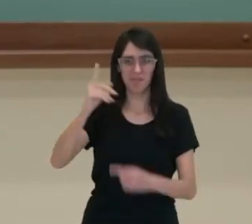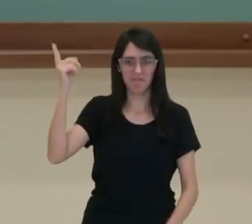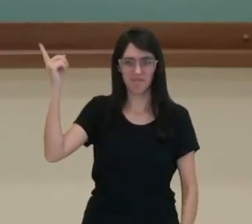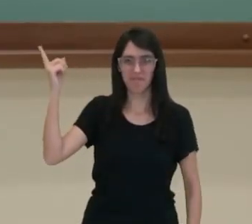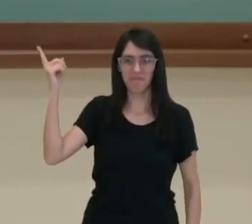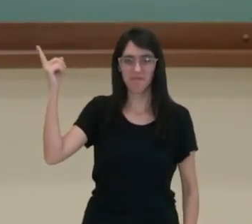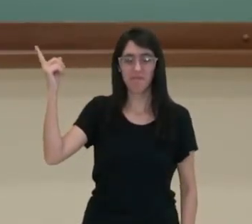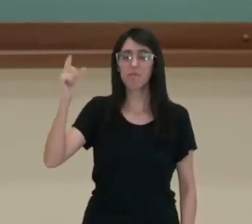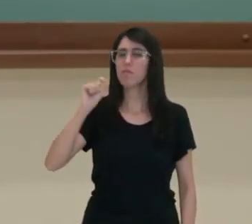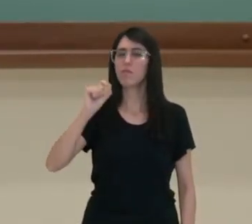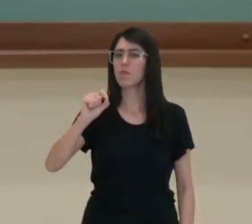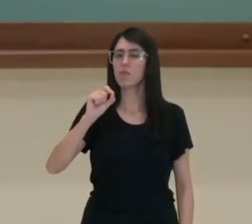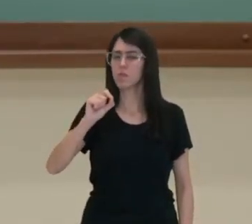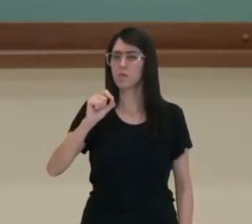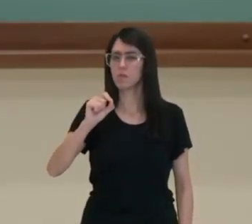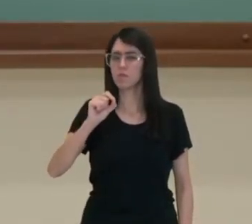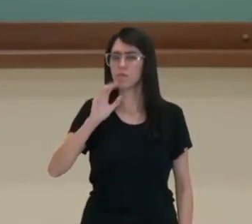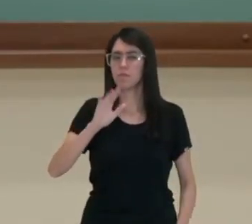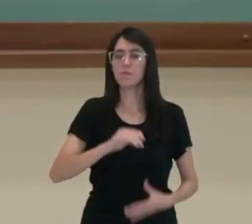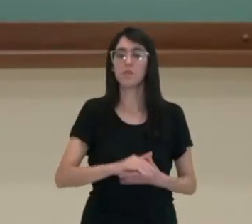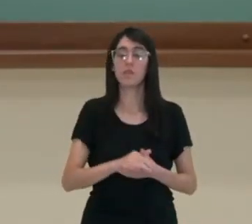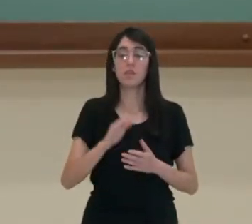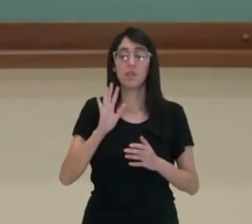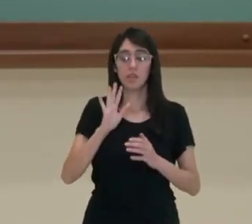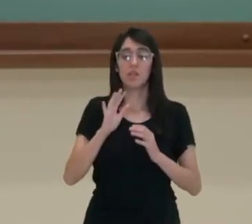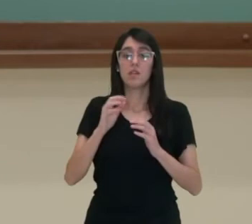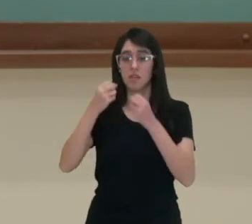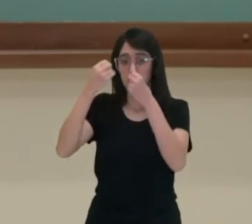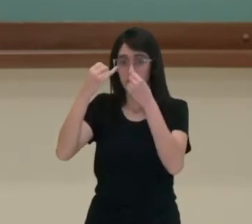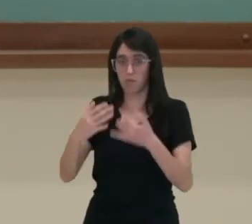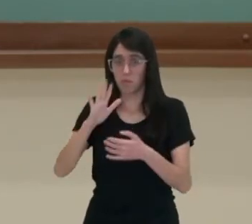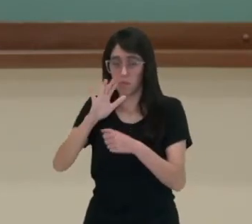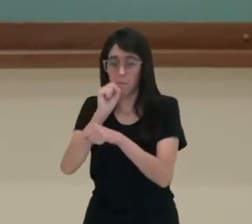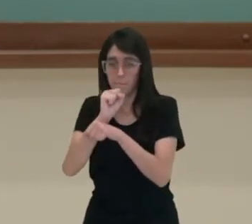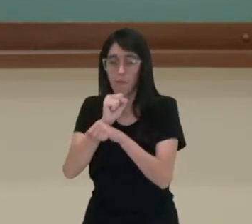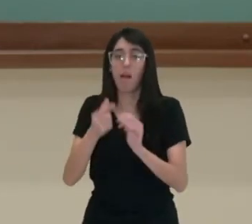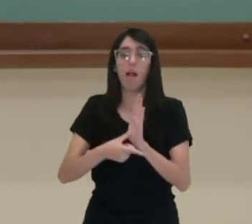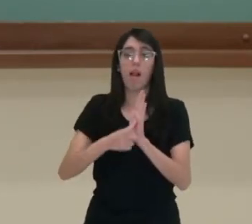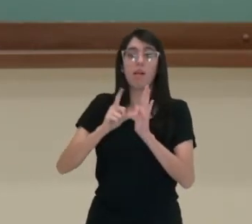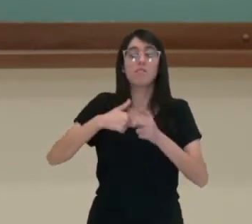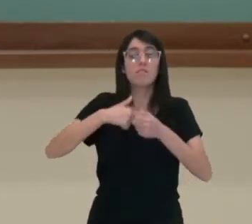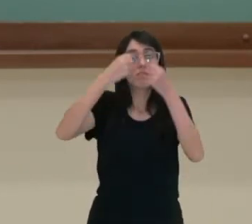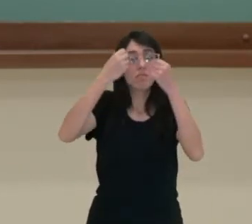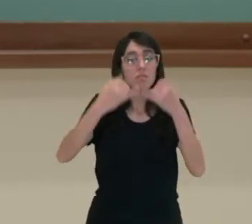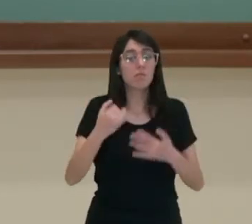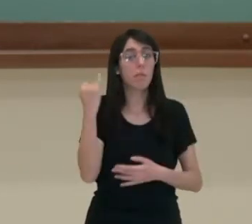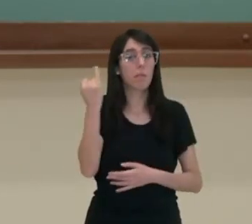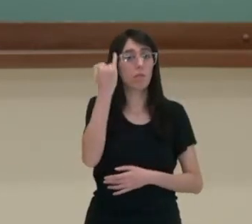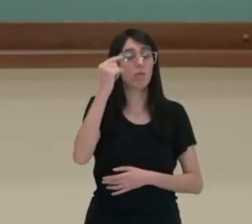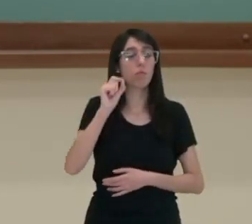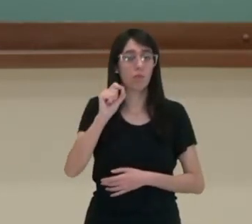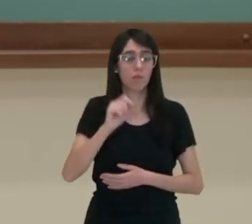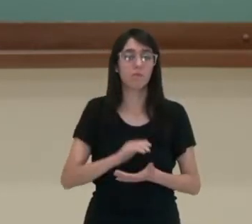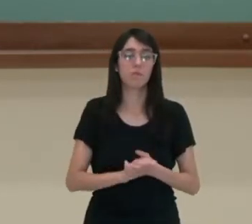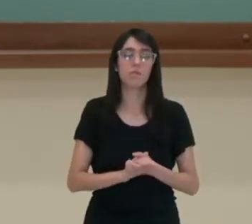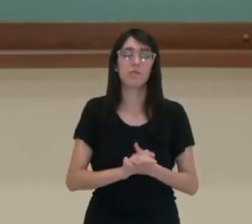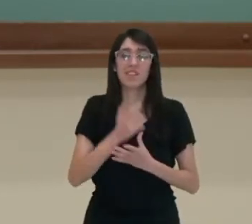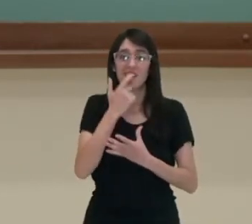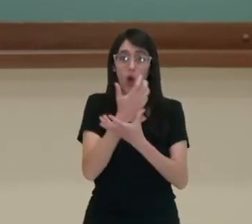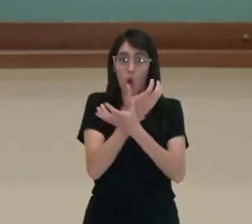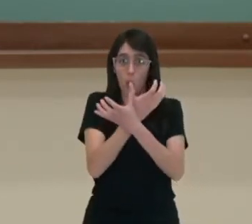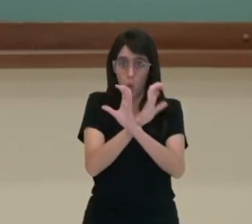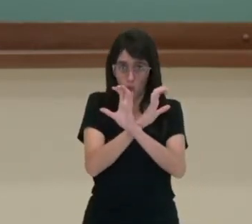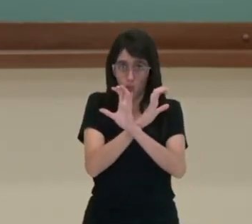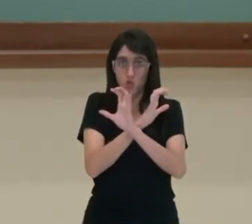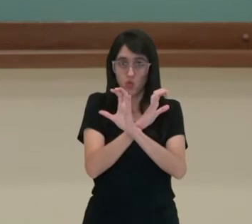ósseo, antes de começar a explicar o tecido conjuntivo ósseo, eu quero chamar a atenção para um detalhe. O osso, ele é um